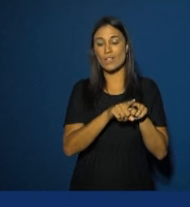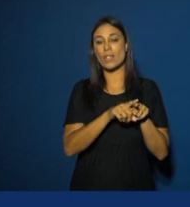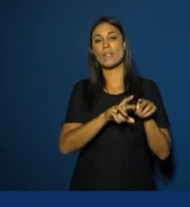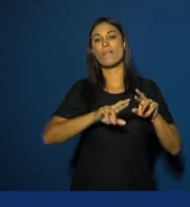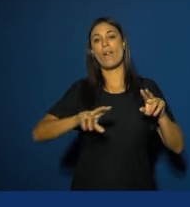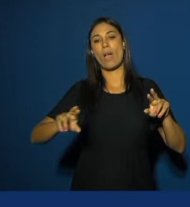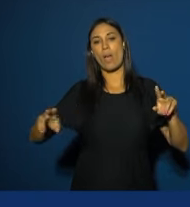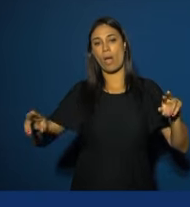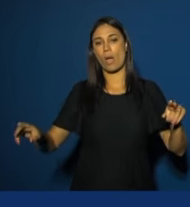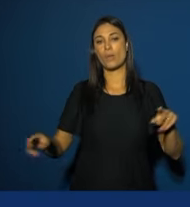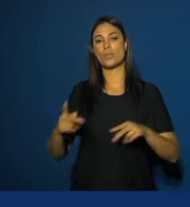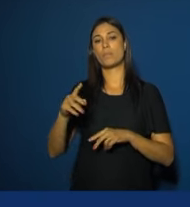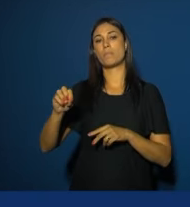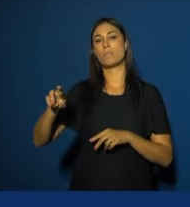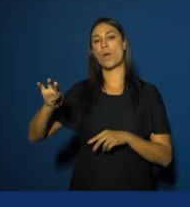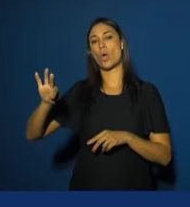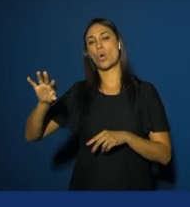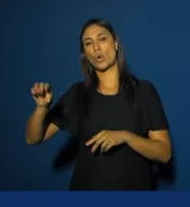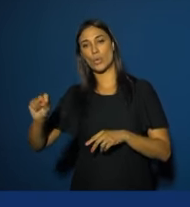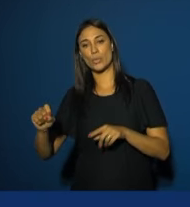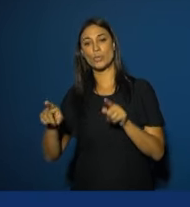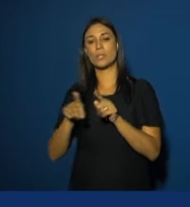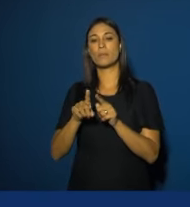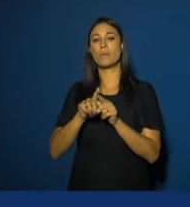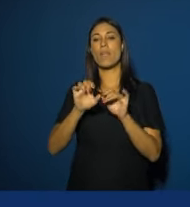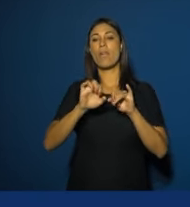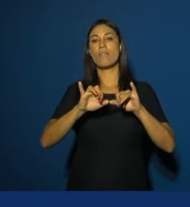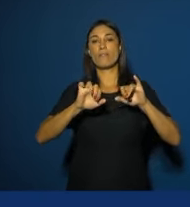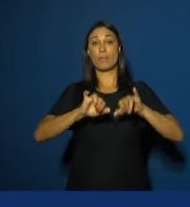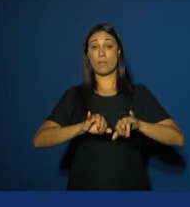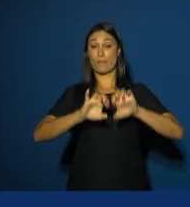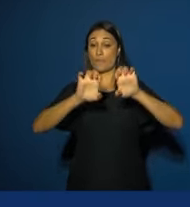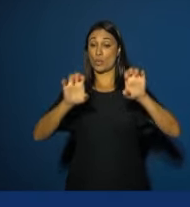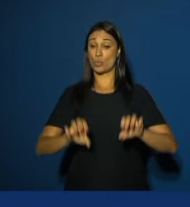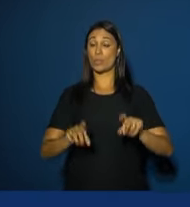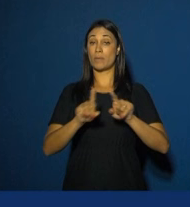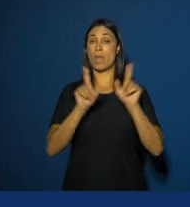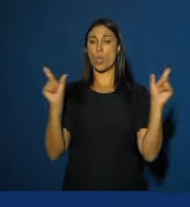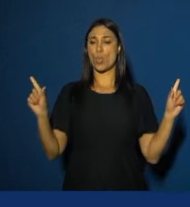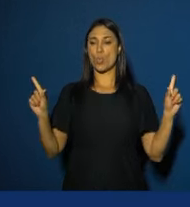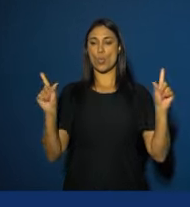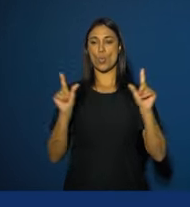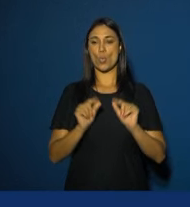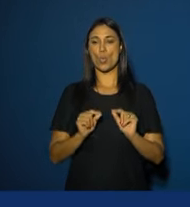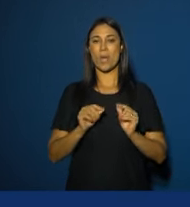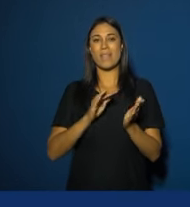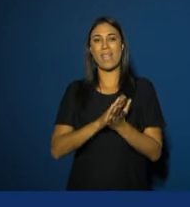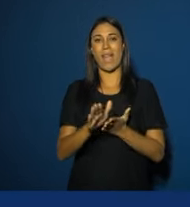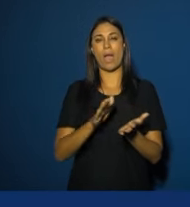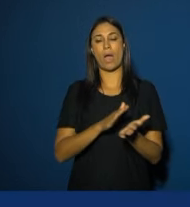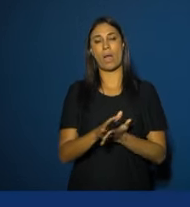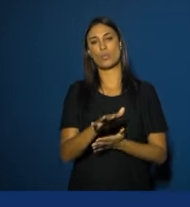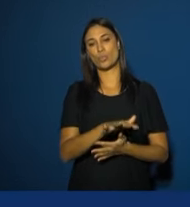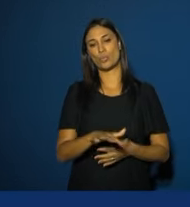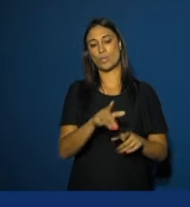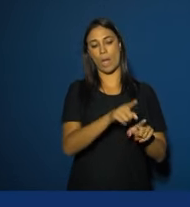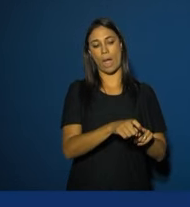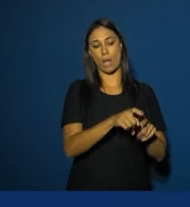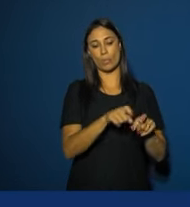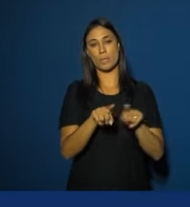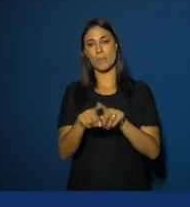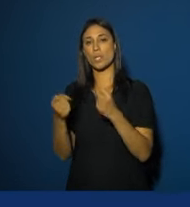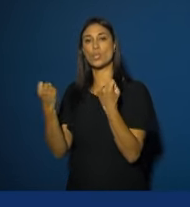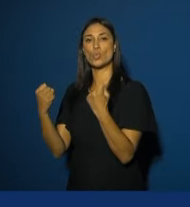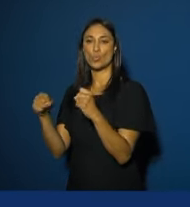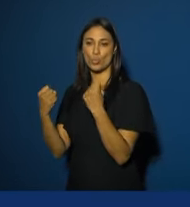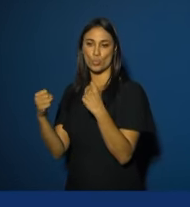portos e entre as infraestruturas, facilitando com isso e reduzindo custos do setor agro e do setor